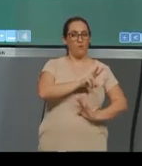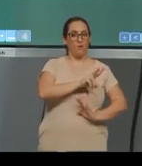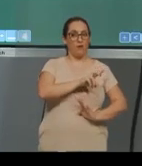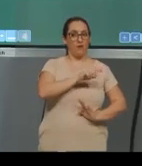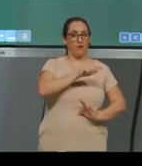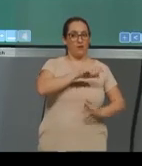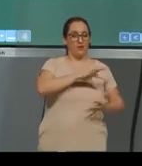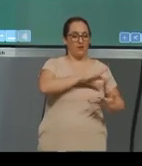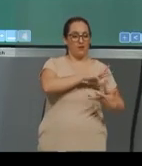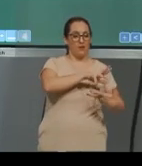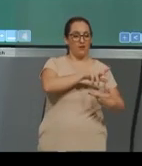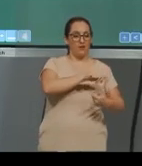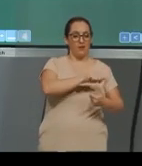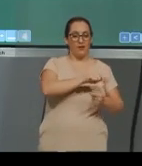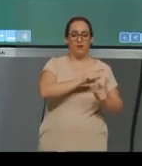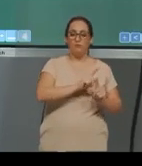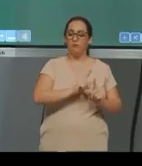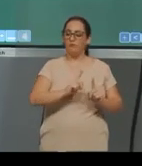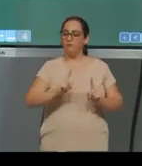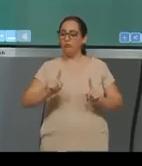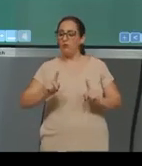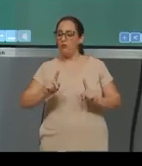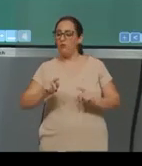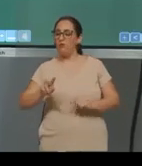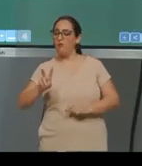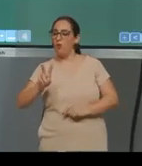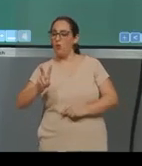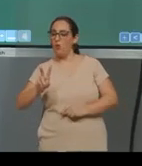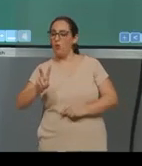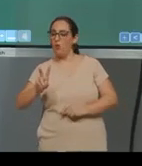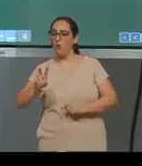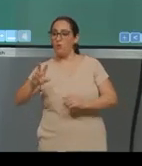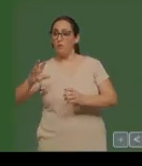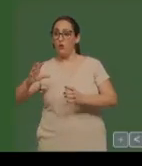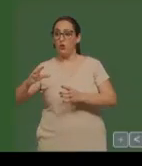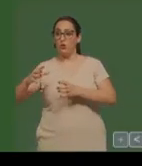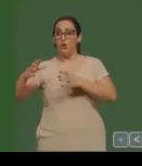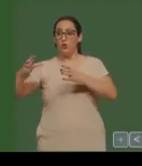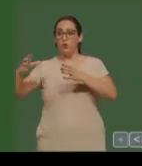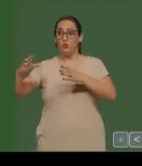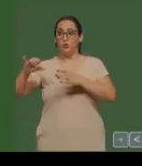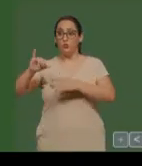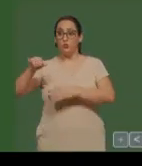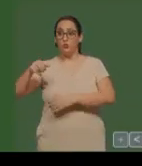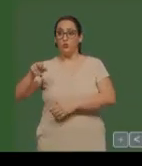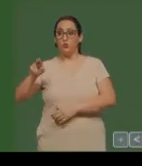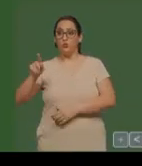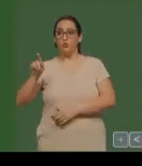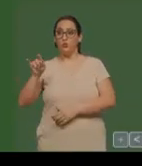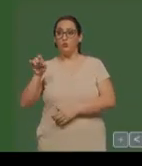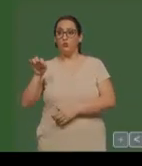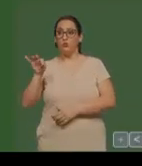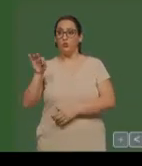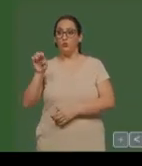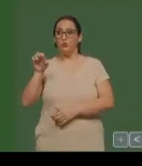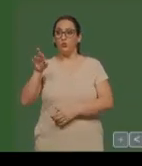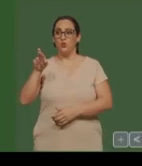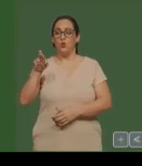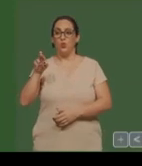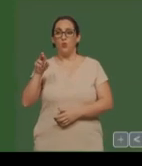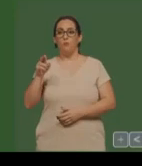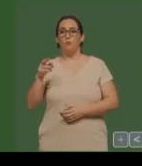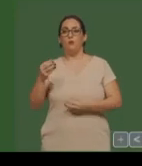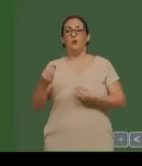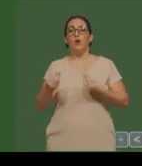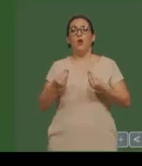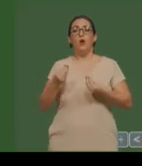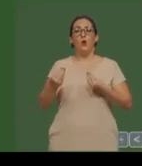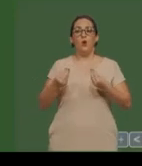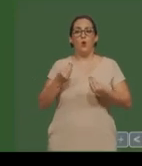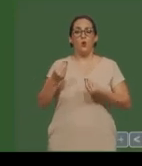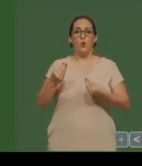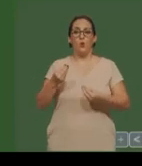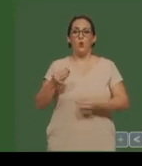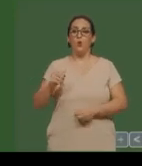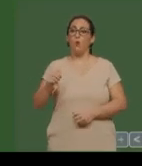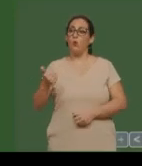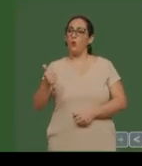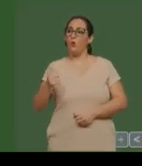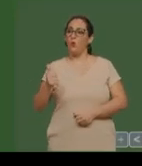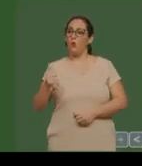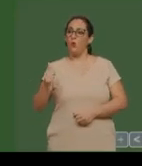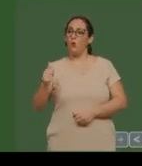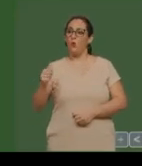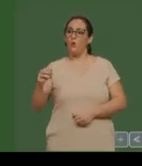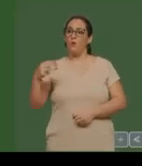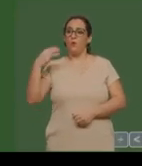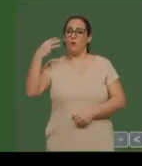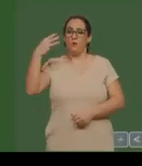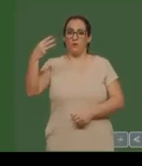uma dimensão 3, né, o volume é tridimensional, o volume foi multiplicado por 11 elevado ao cubo.